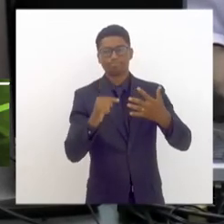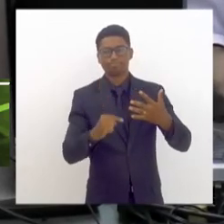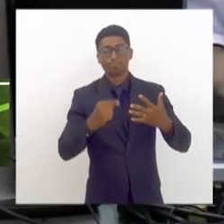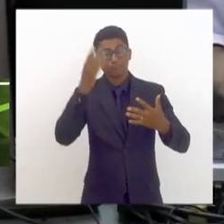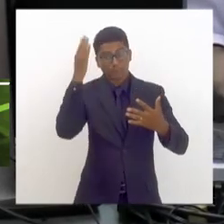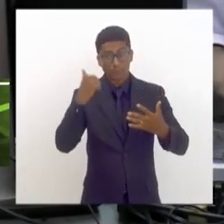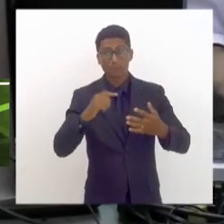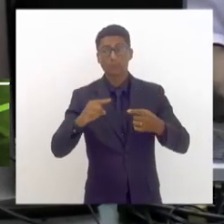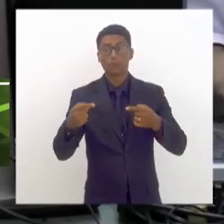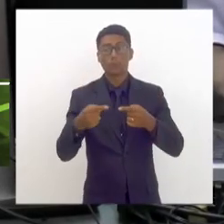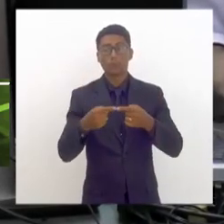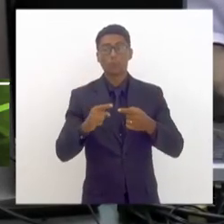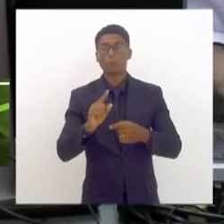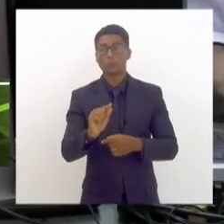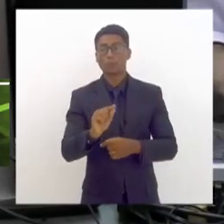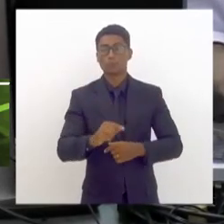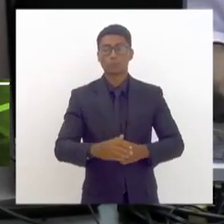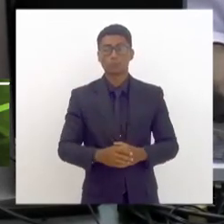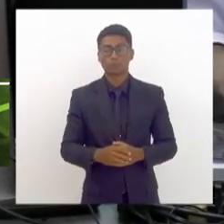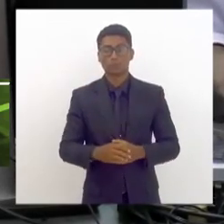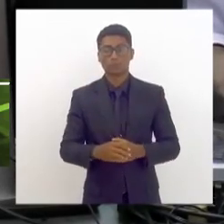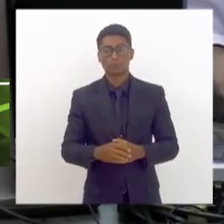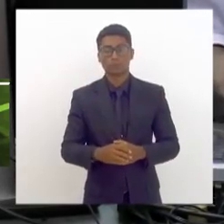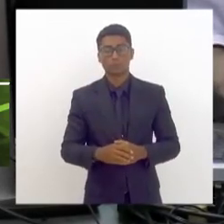diretamente vinculado a uma